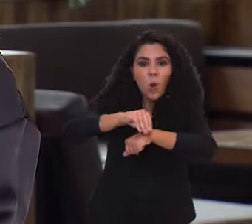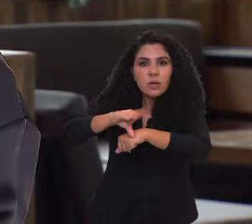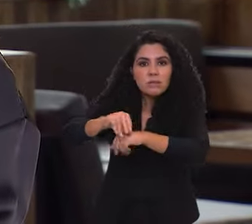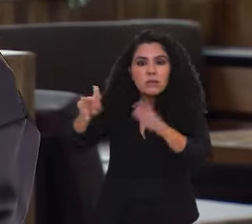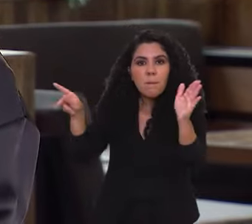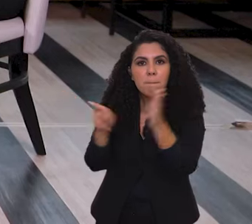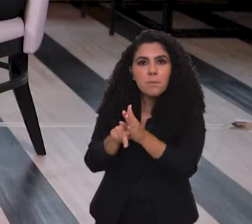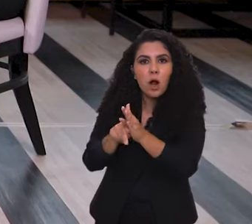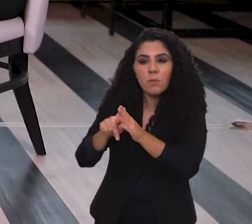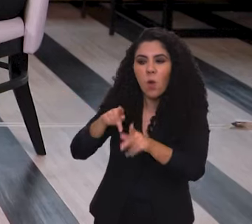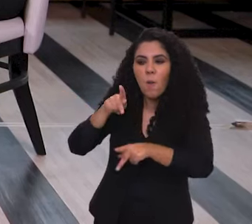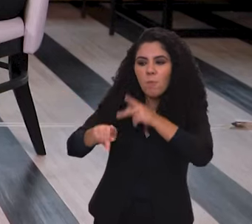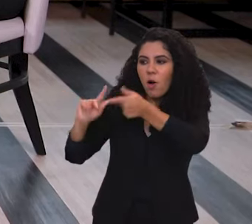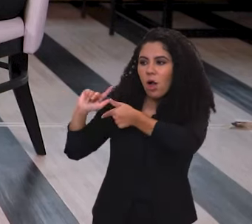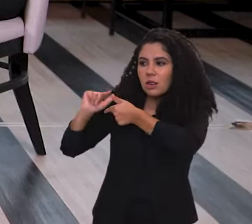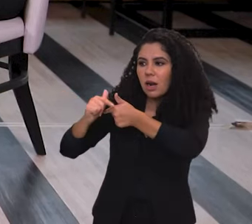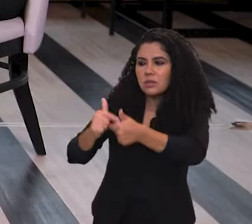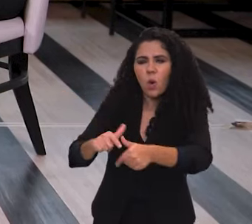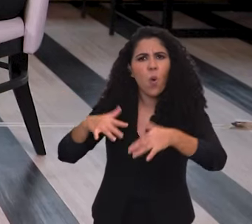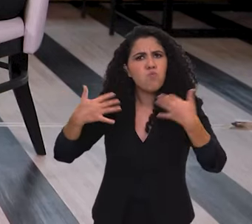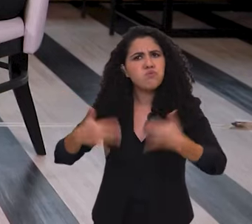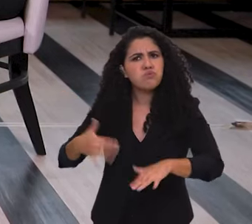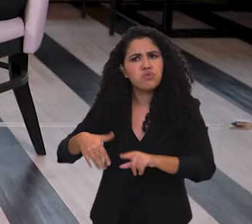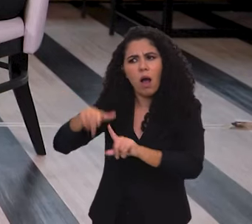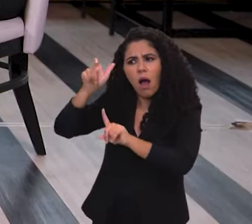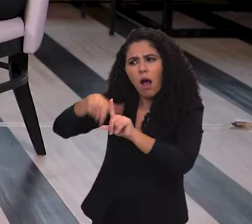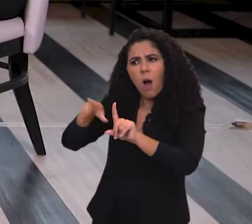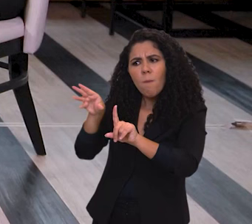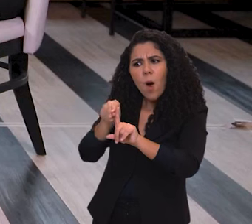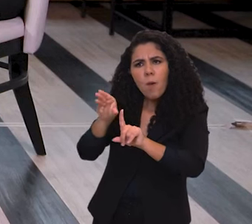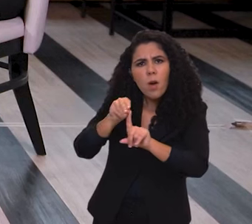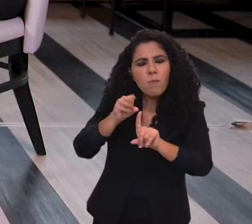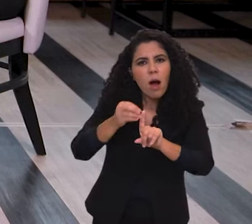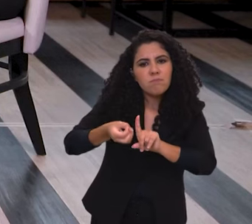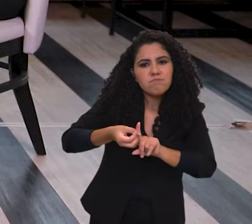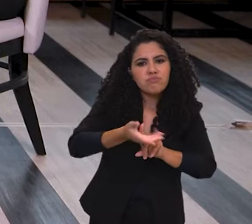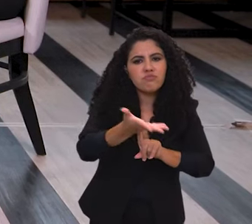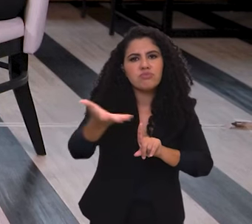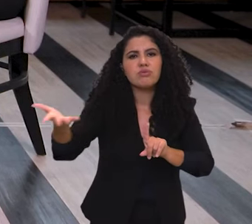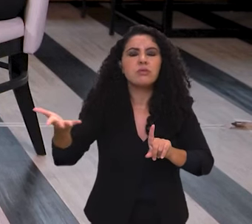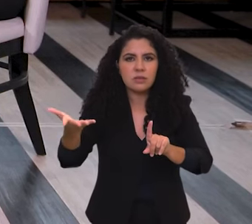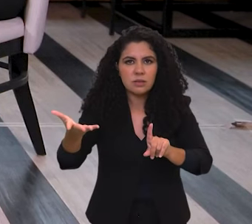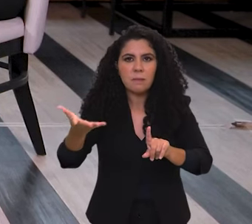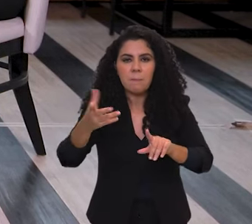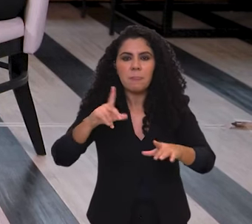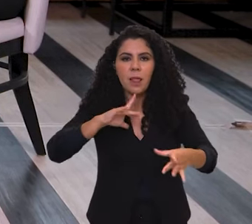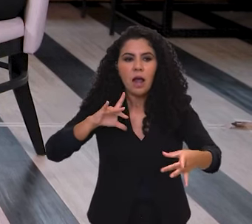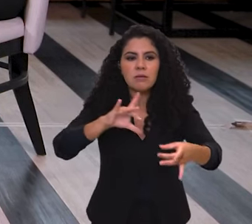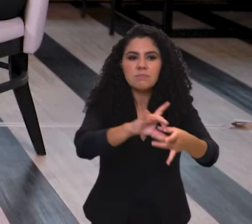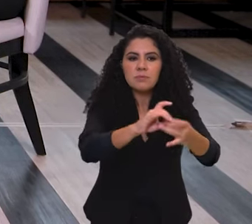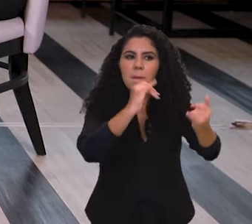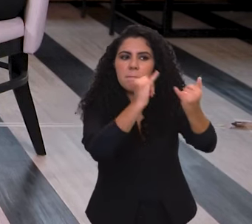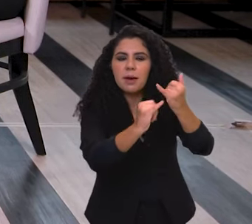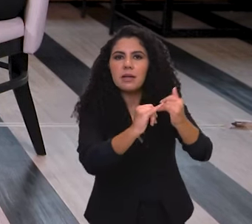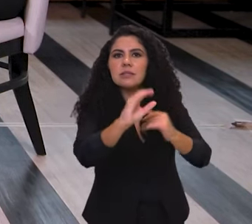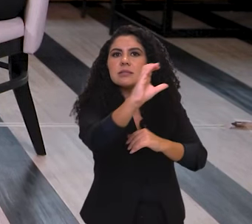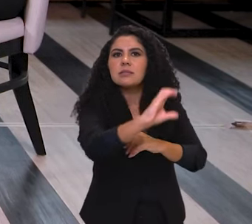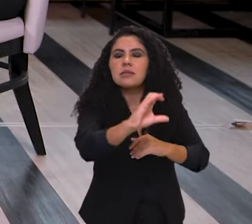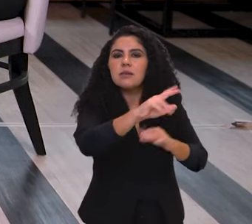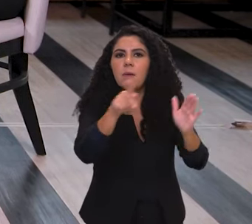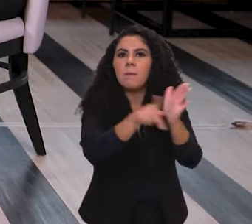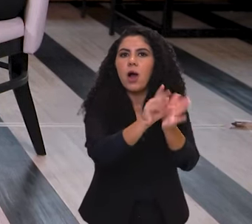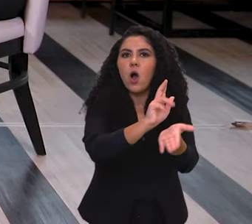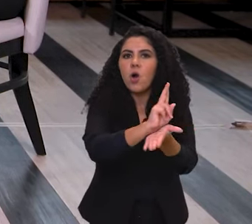dos povos originários, por exemplo, ele se mescla ao conhecimento científico das universidades. A gente consegue unir os